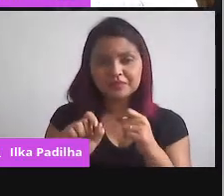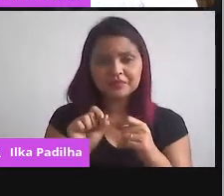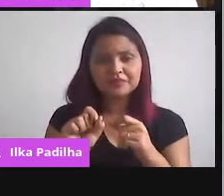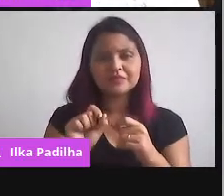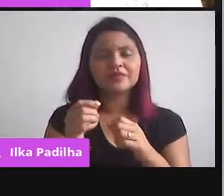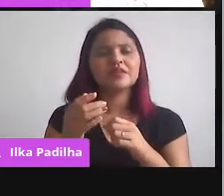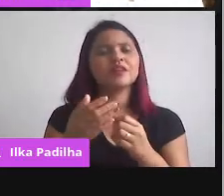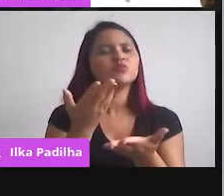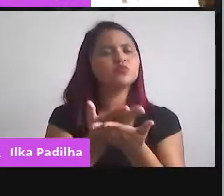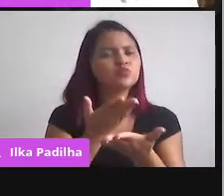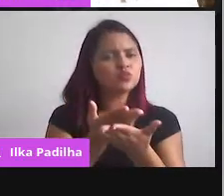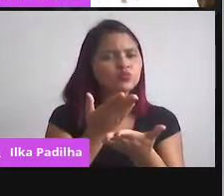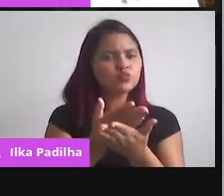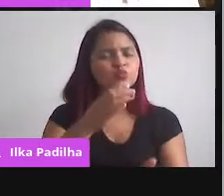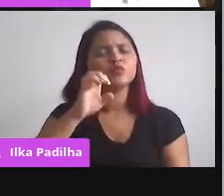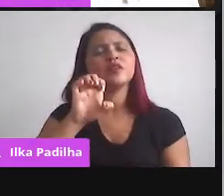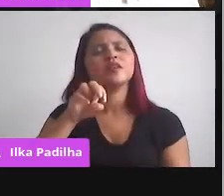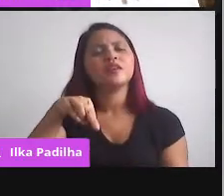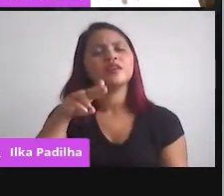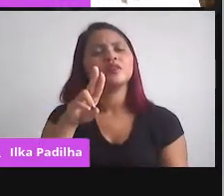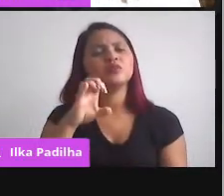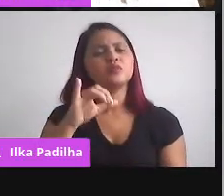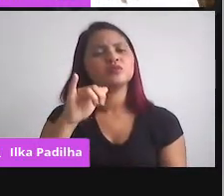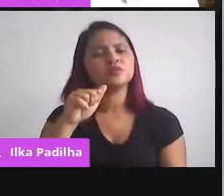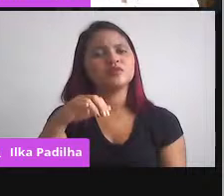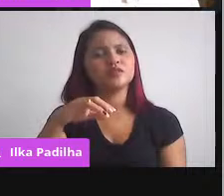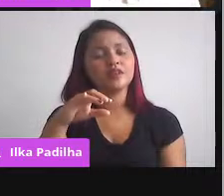estudos enunciativos também, como nós vamos ver.